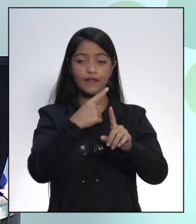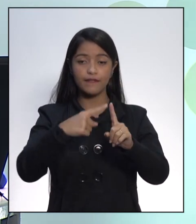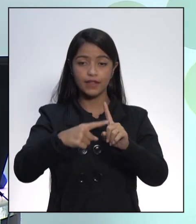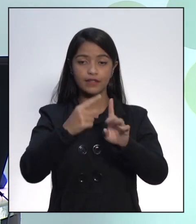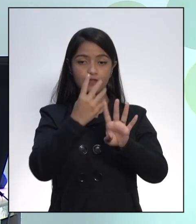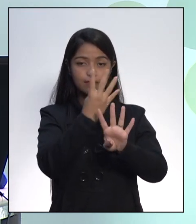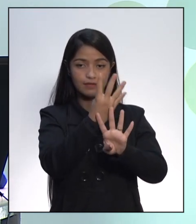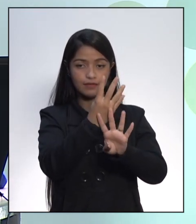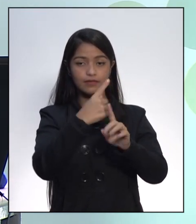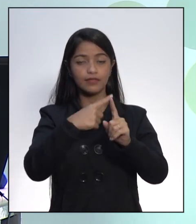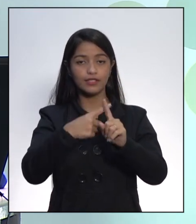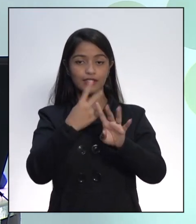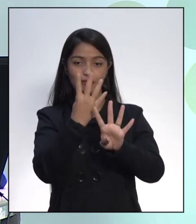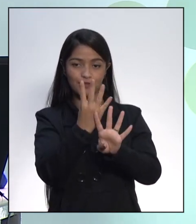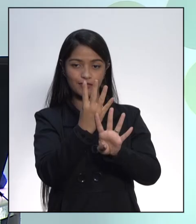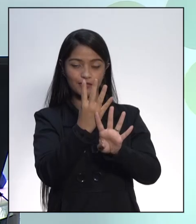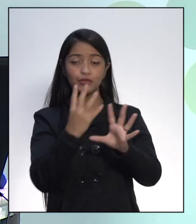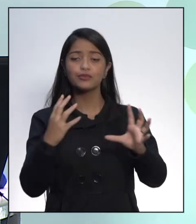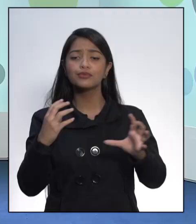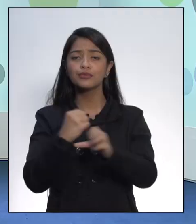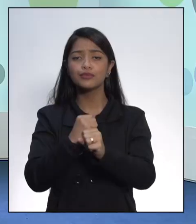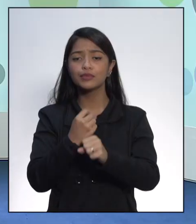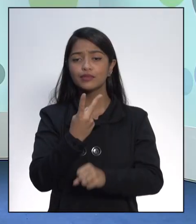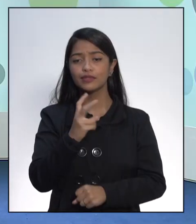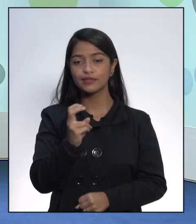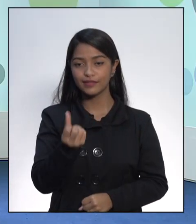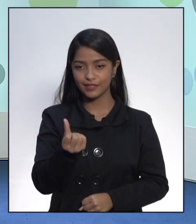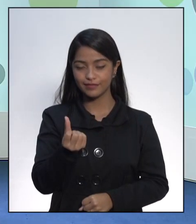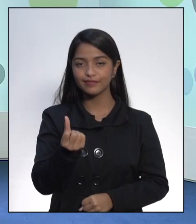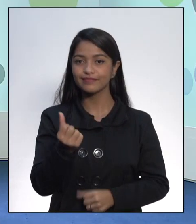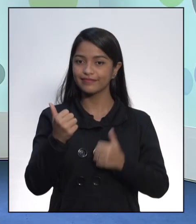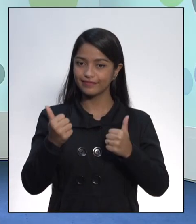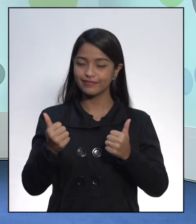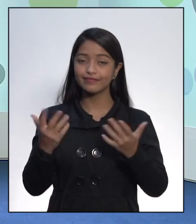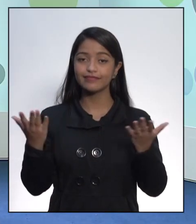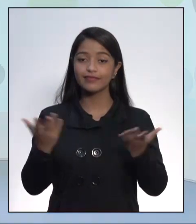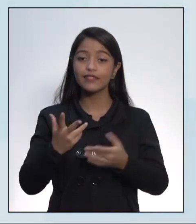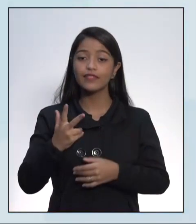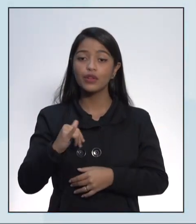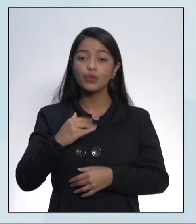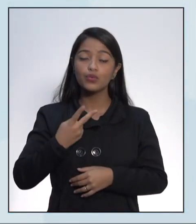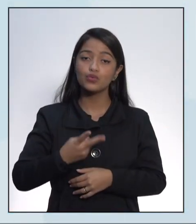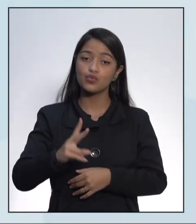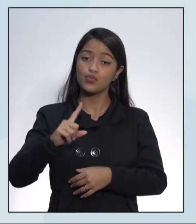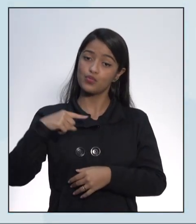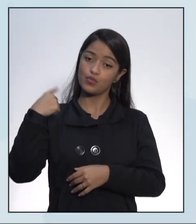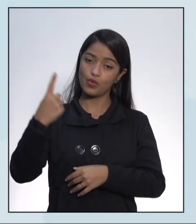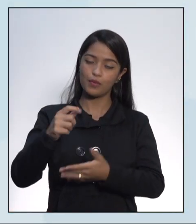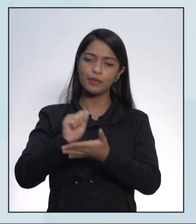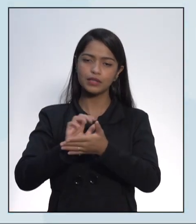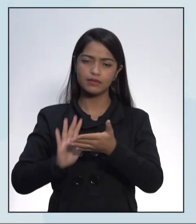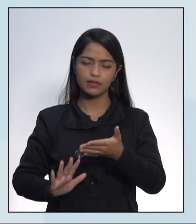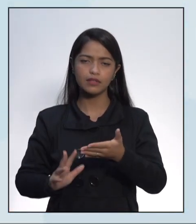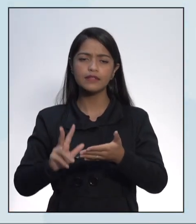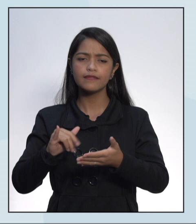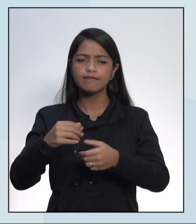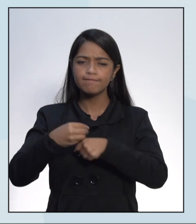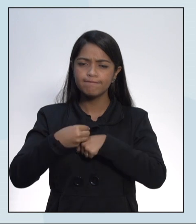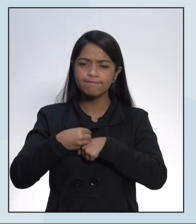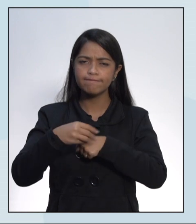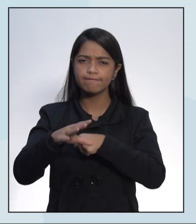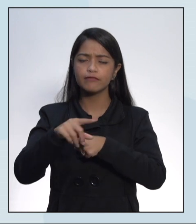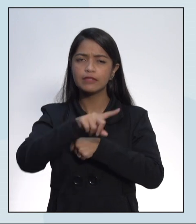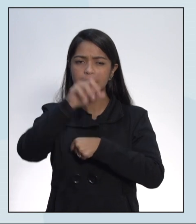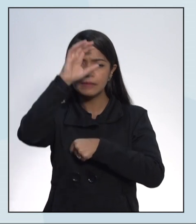4, 256. Vamos lá para a próxima atividade. Essa atividade vai introduzir o conceito